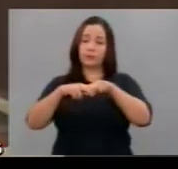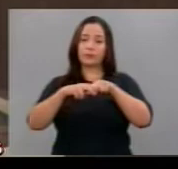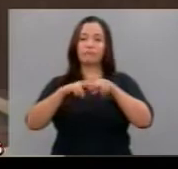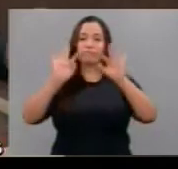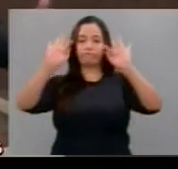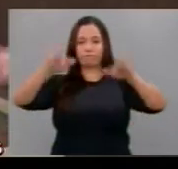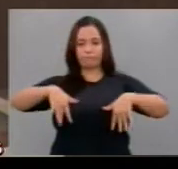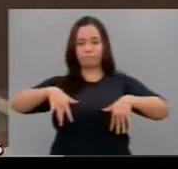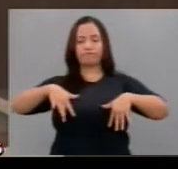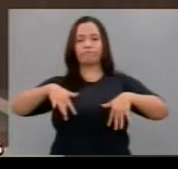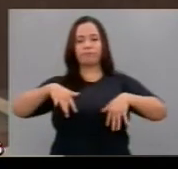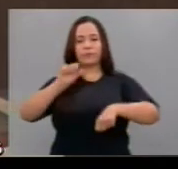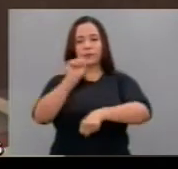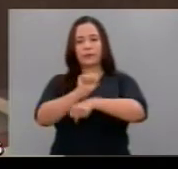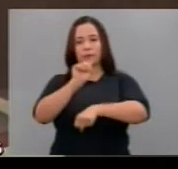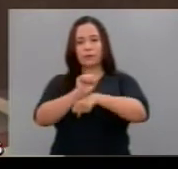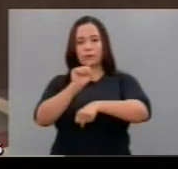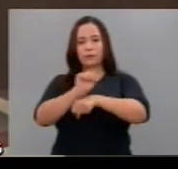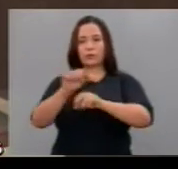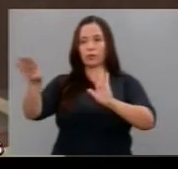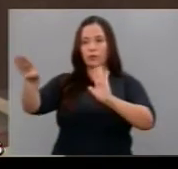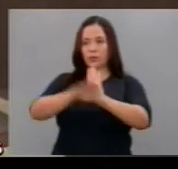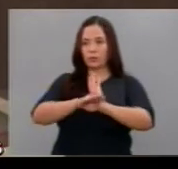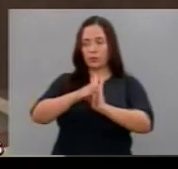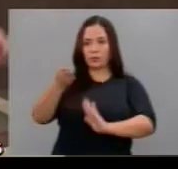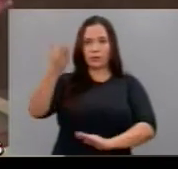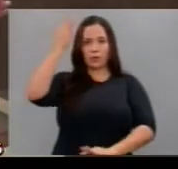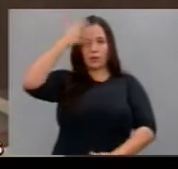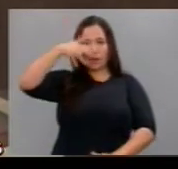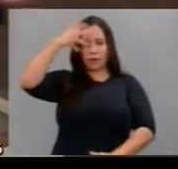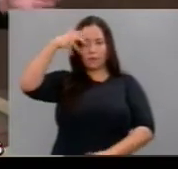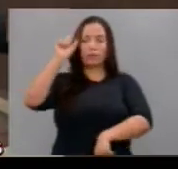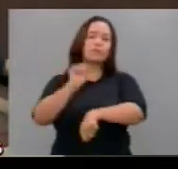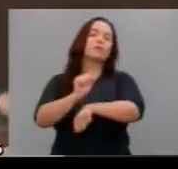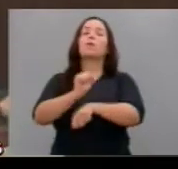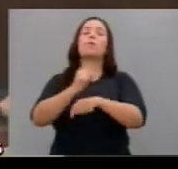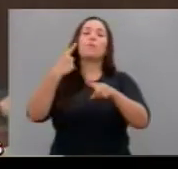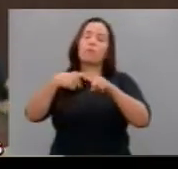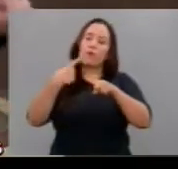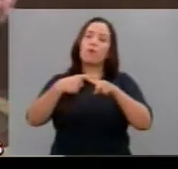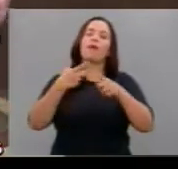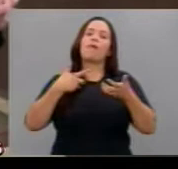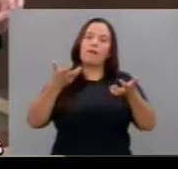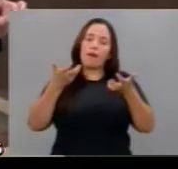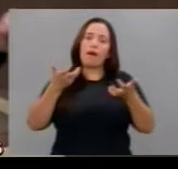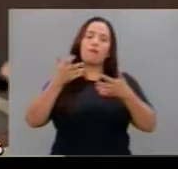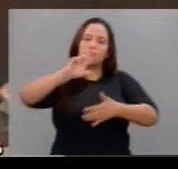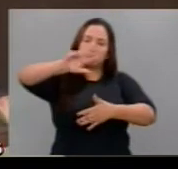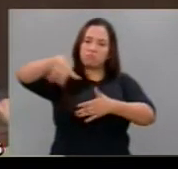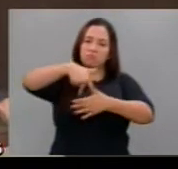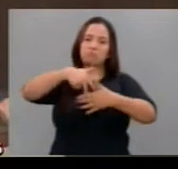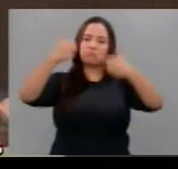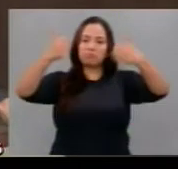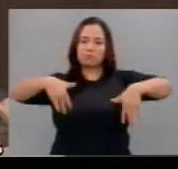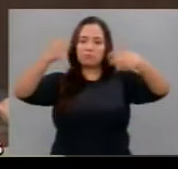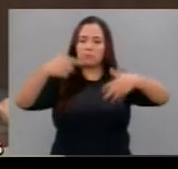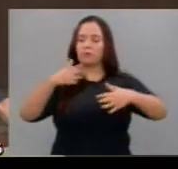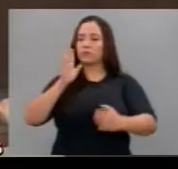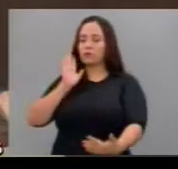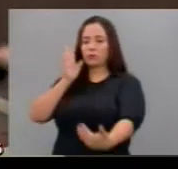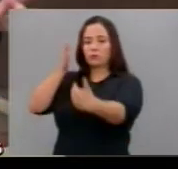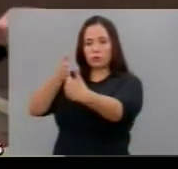finalizar, esperei a chegada do deputado Evandro, exatamente para aqui de forma franca, como me é